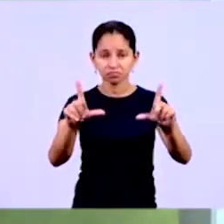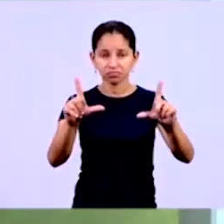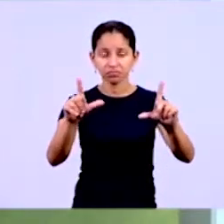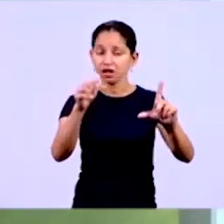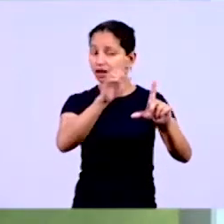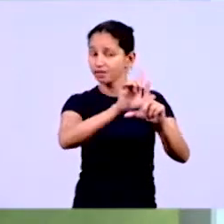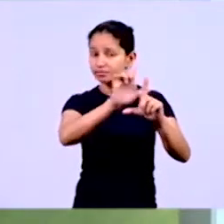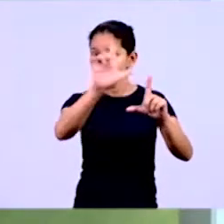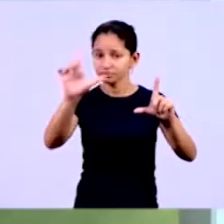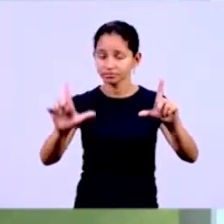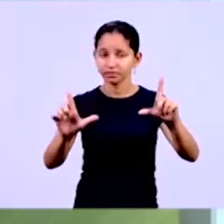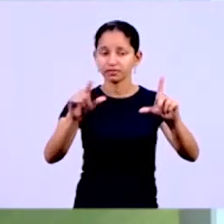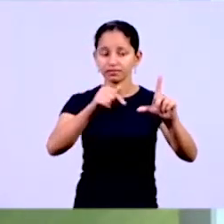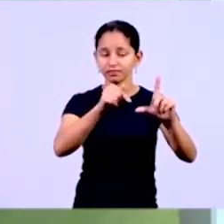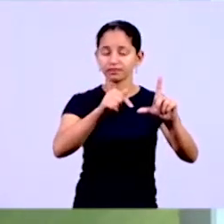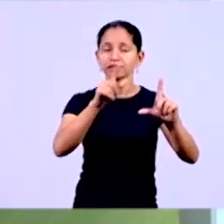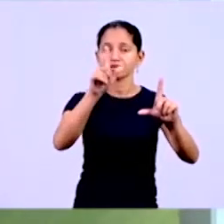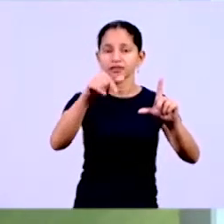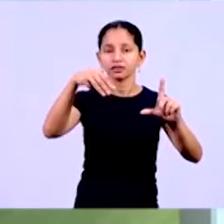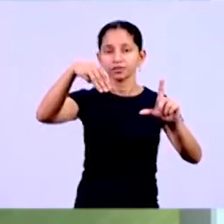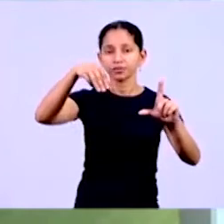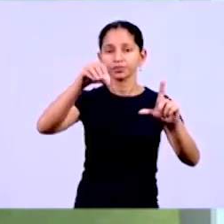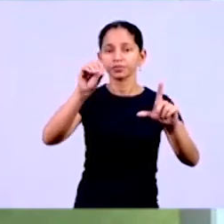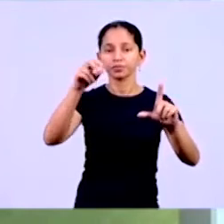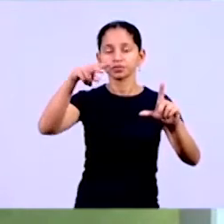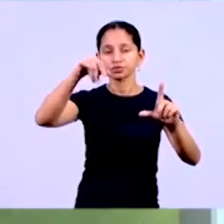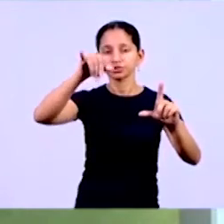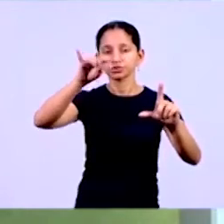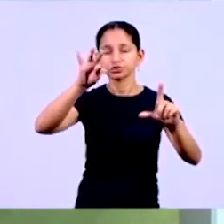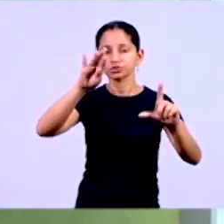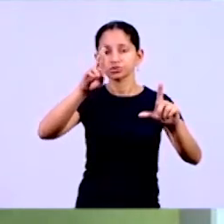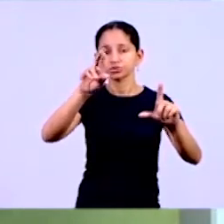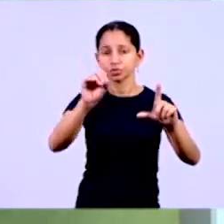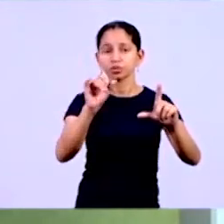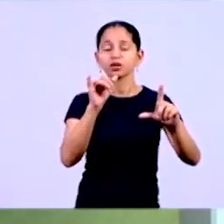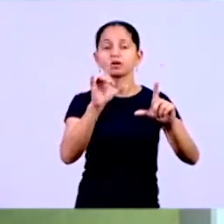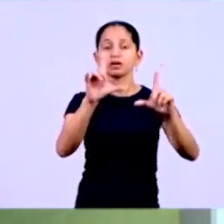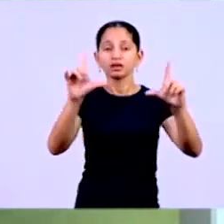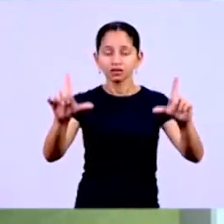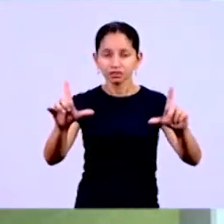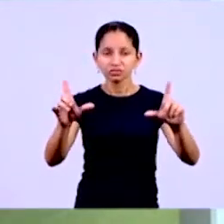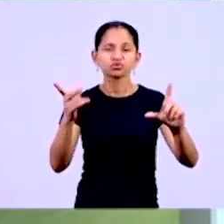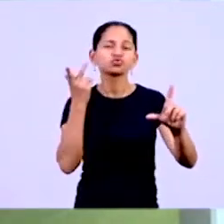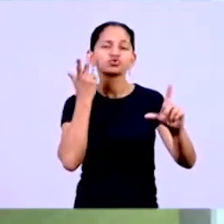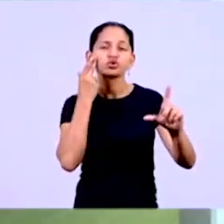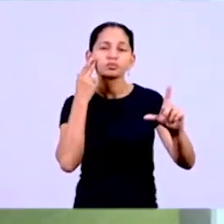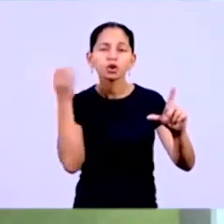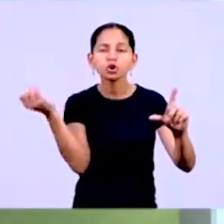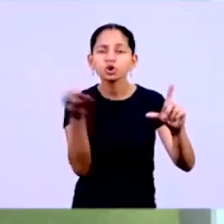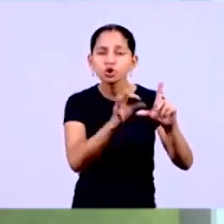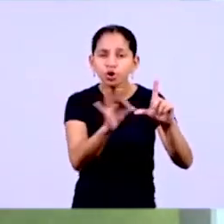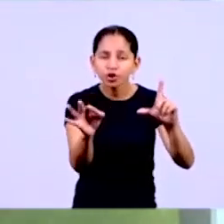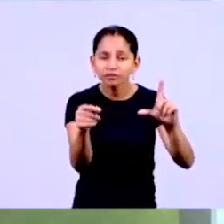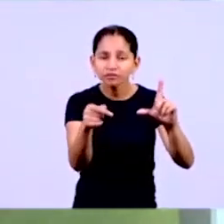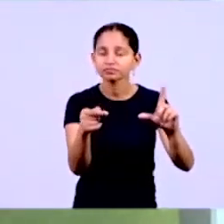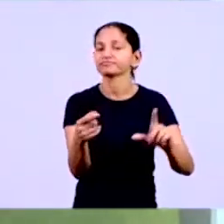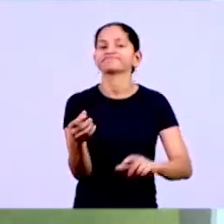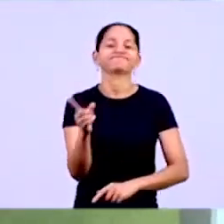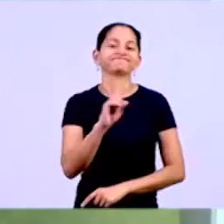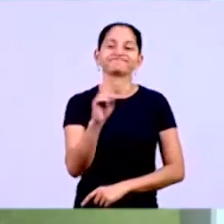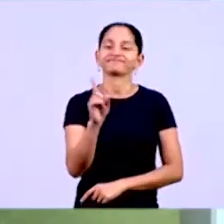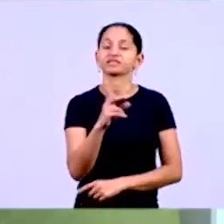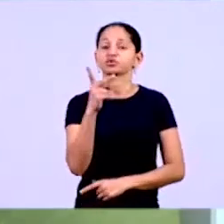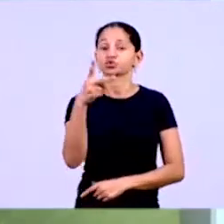monitor, é um dispositivo de saída, mas se for um monitor touchscreen, ele é de saída